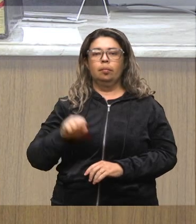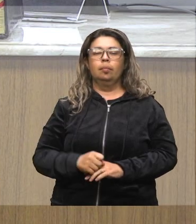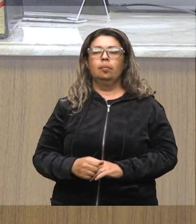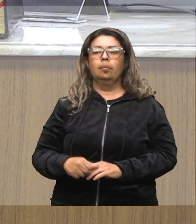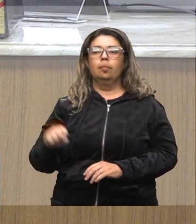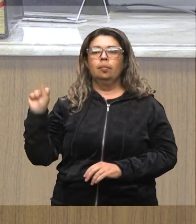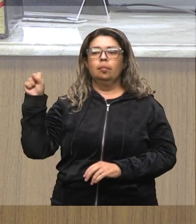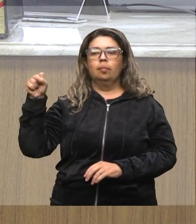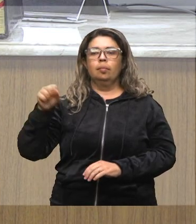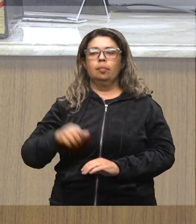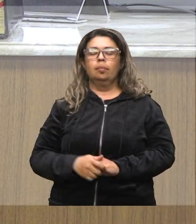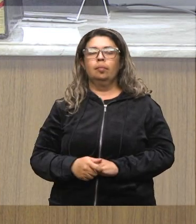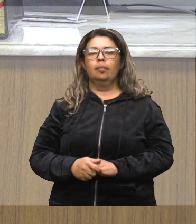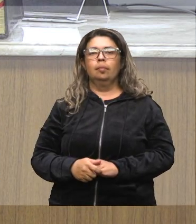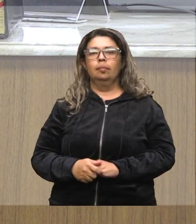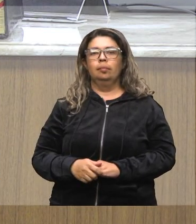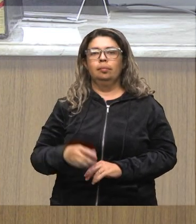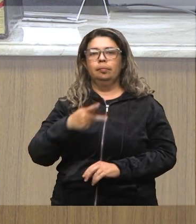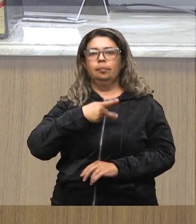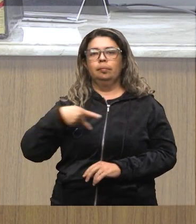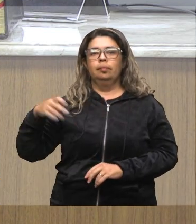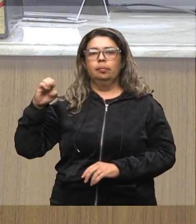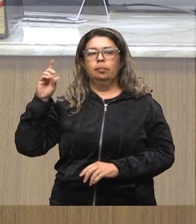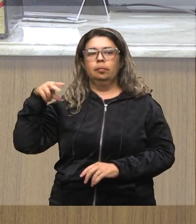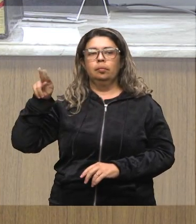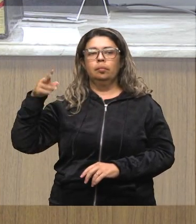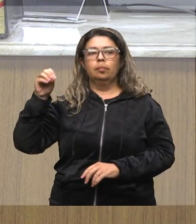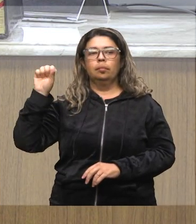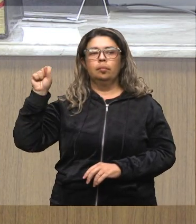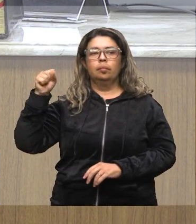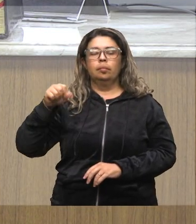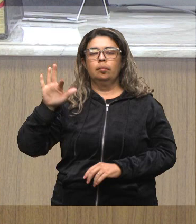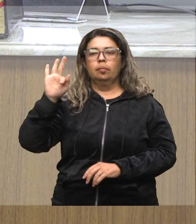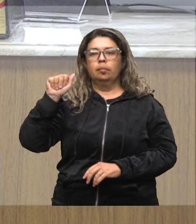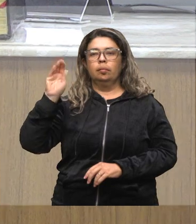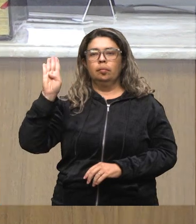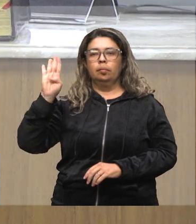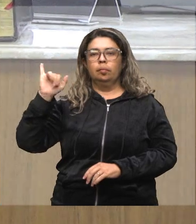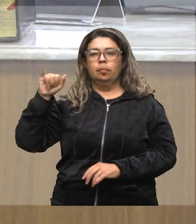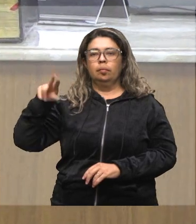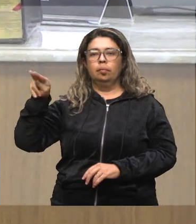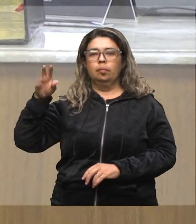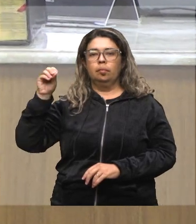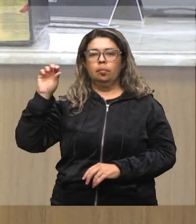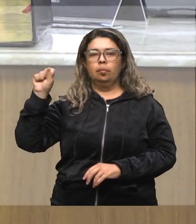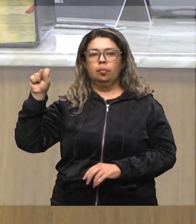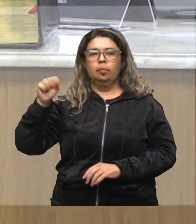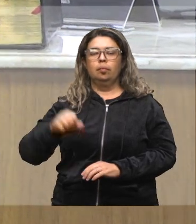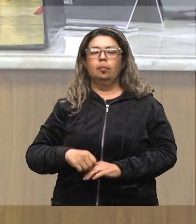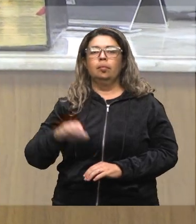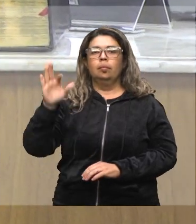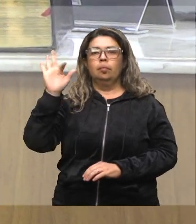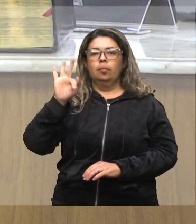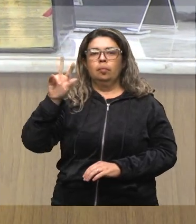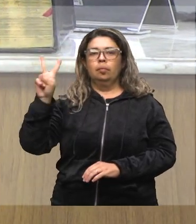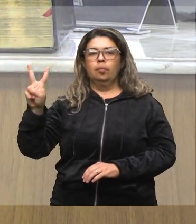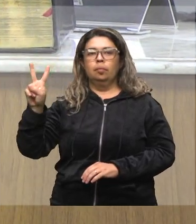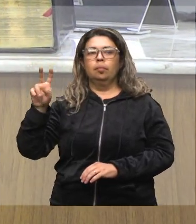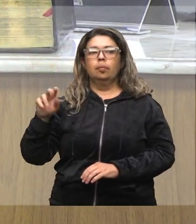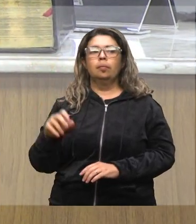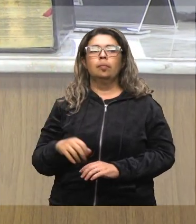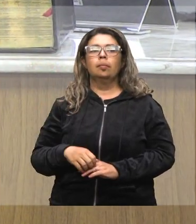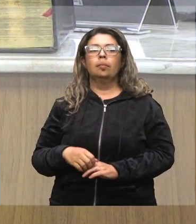Douglas Azevedo vota sim. Edson de Souza. Sim. Fábio Alex Nunes. Fabinho Alerta Verbal vota sim. Fernando Augusto Vieira de